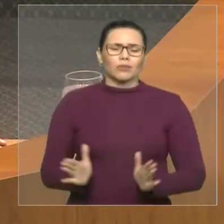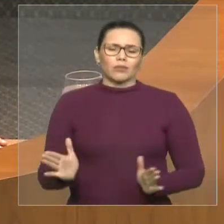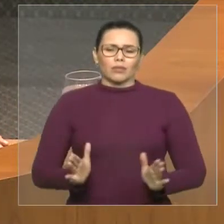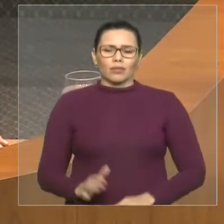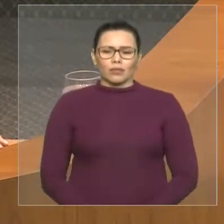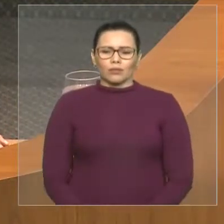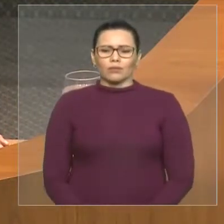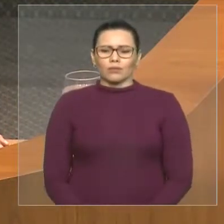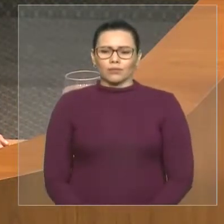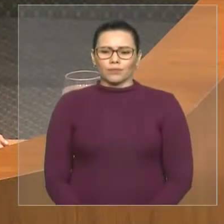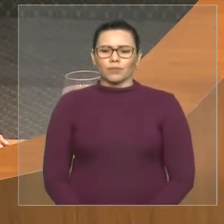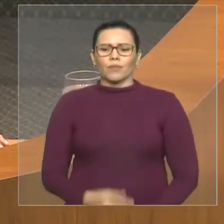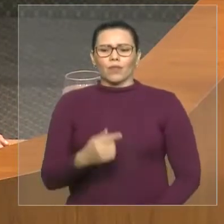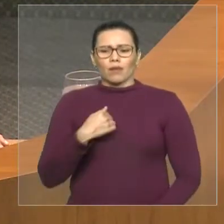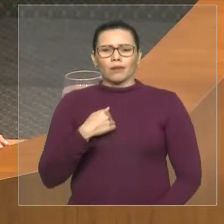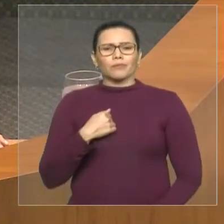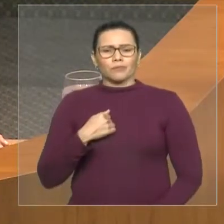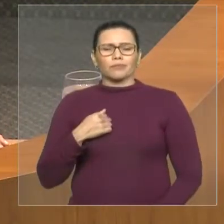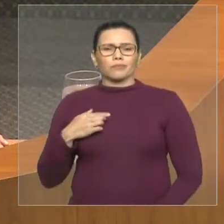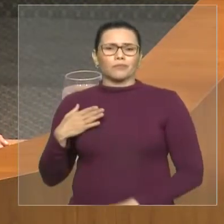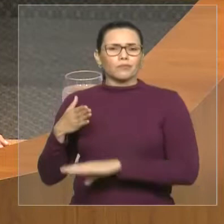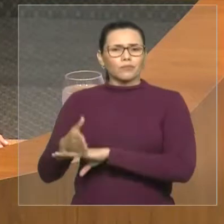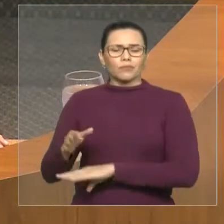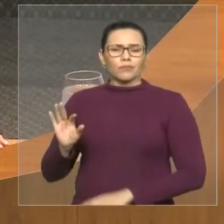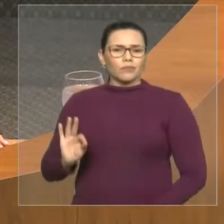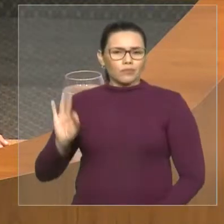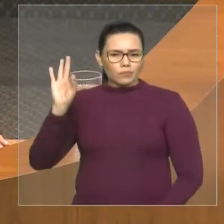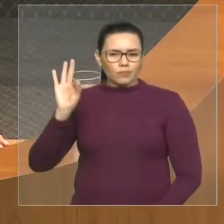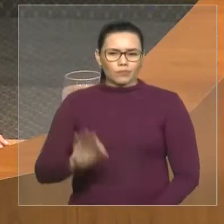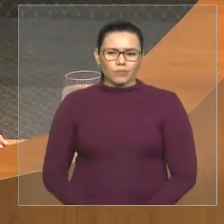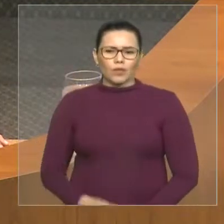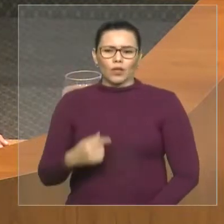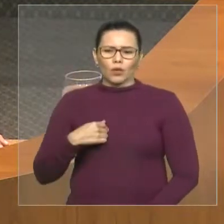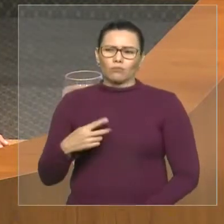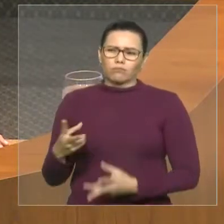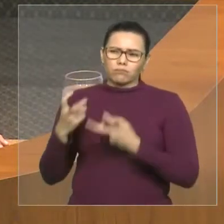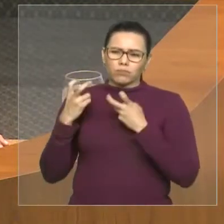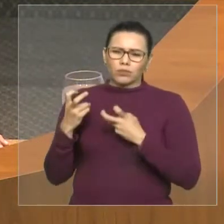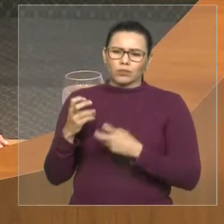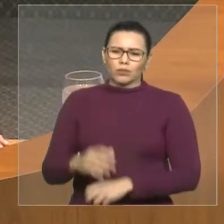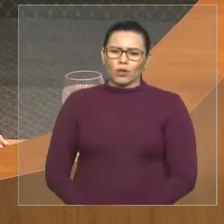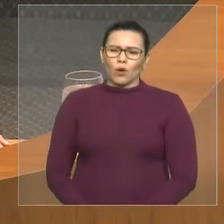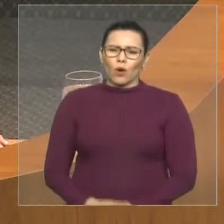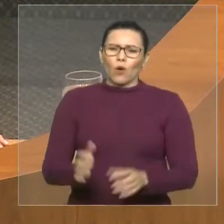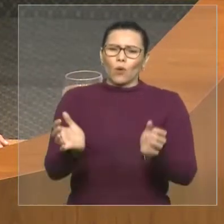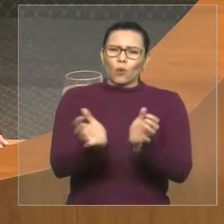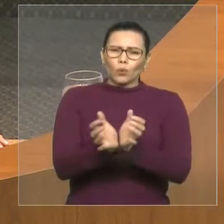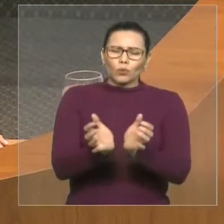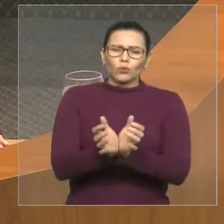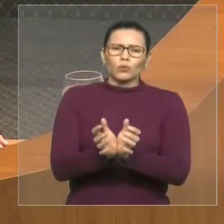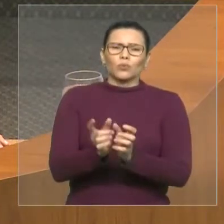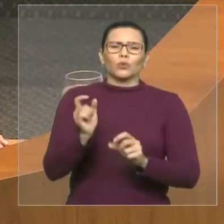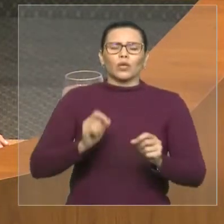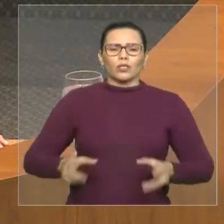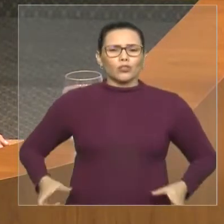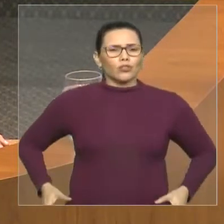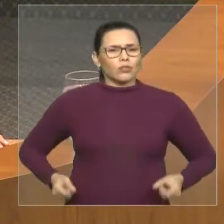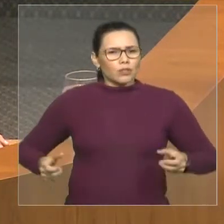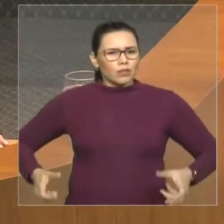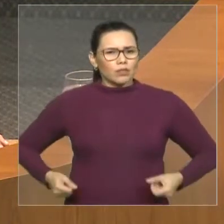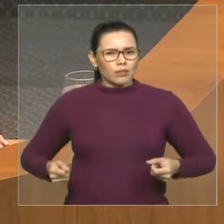Maranhão e pude conhecer o time de basquete sobre rodas da cidade de São